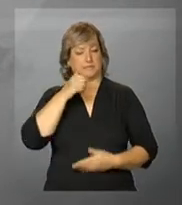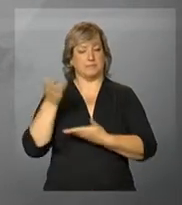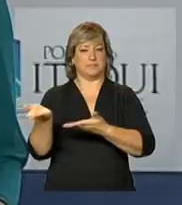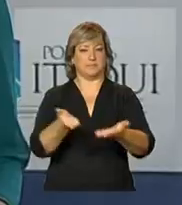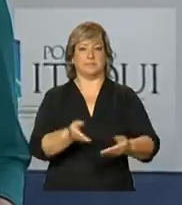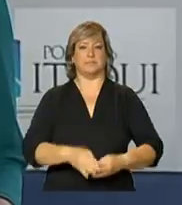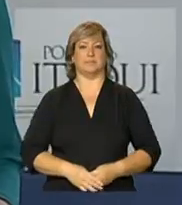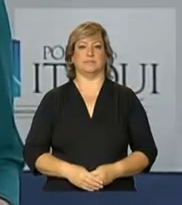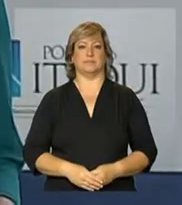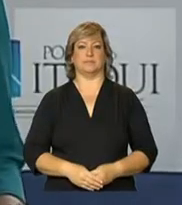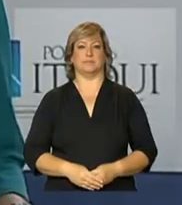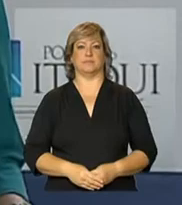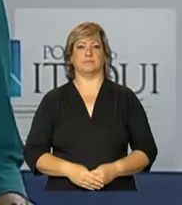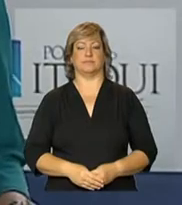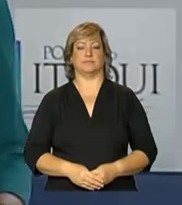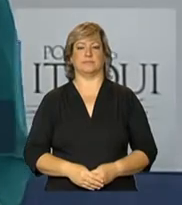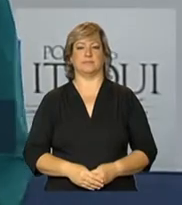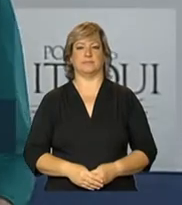Priscila.